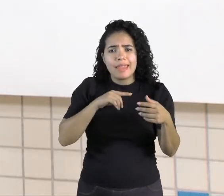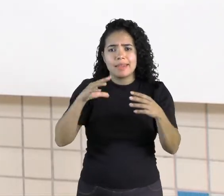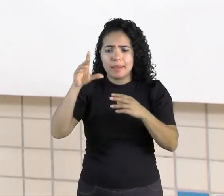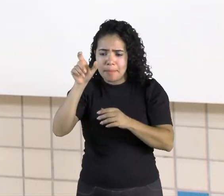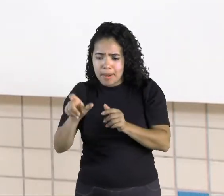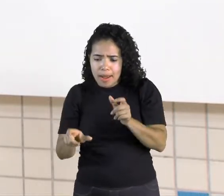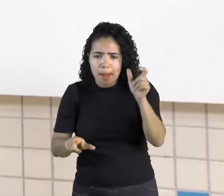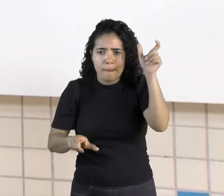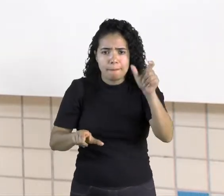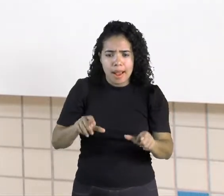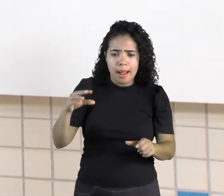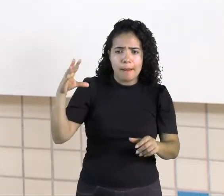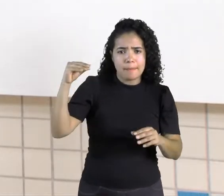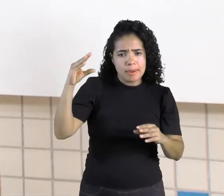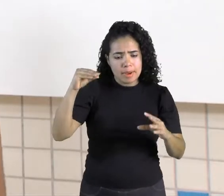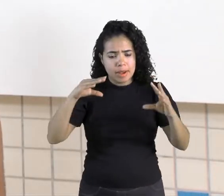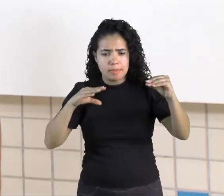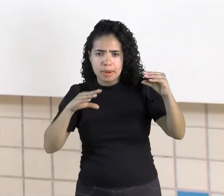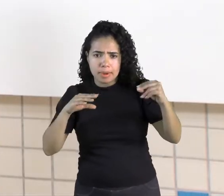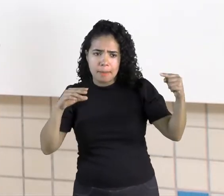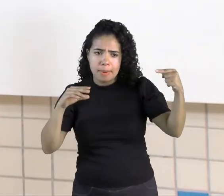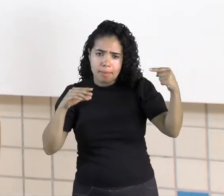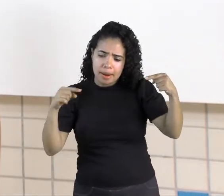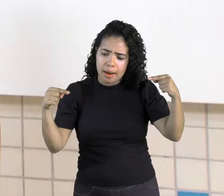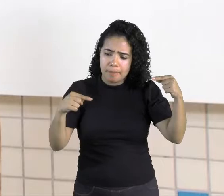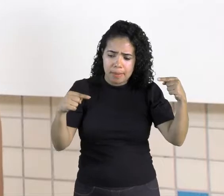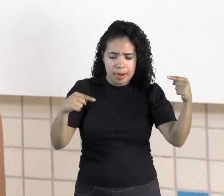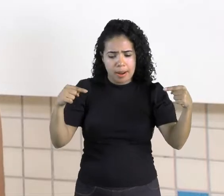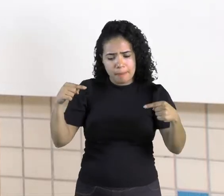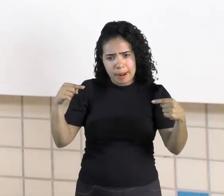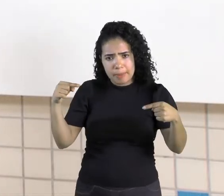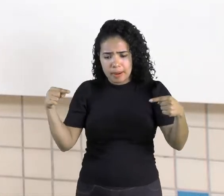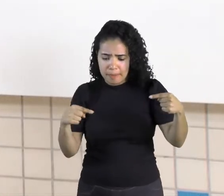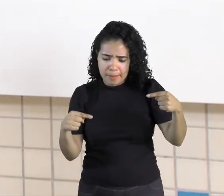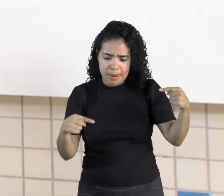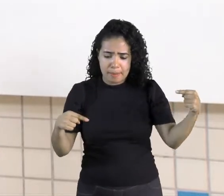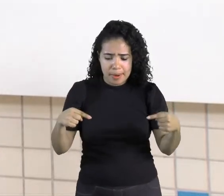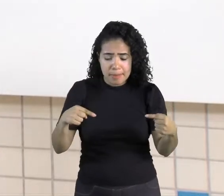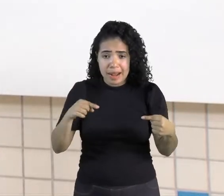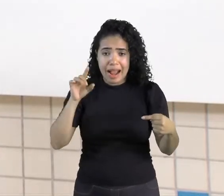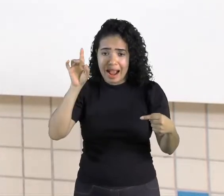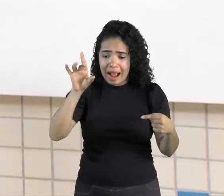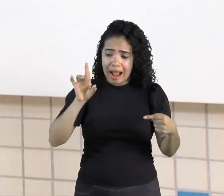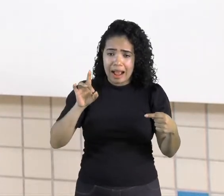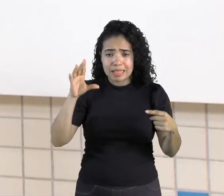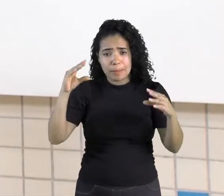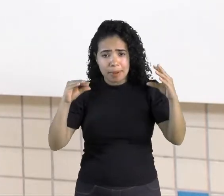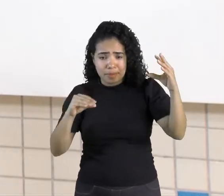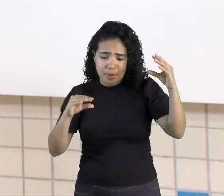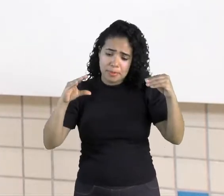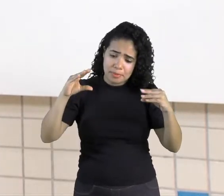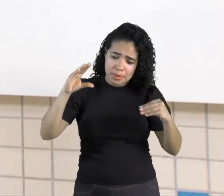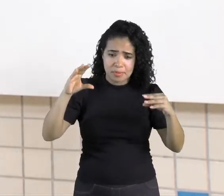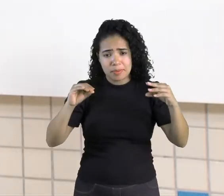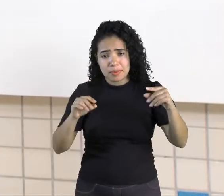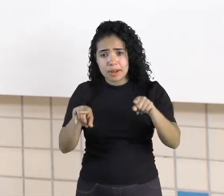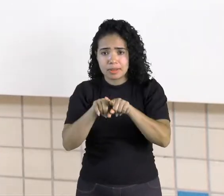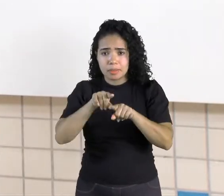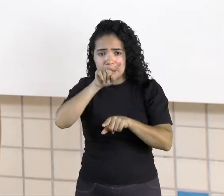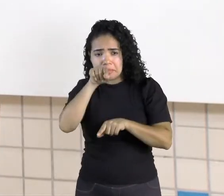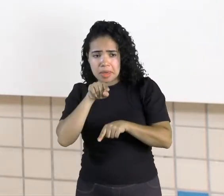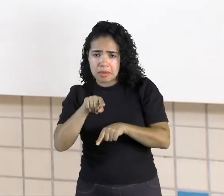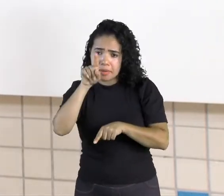aí direitinho, a parte de cada um, a fala de cada um e o uso das pontuações